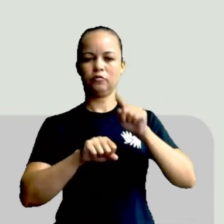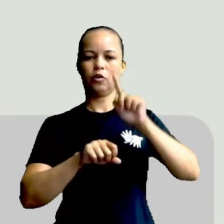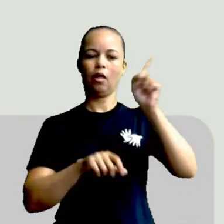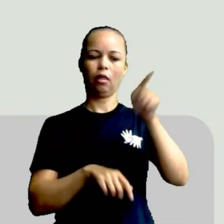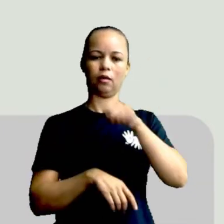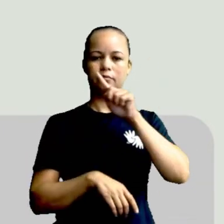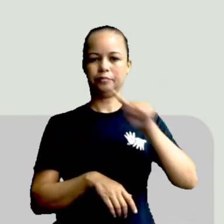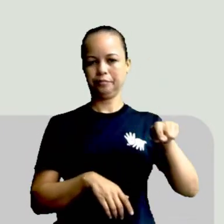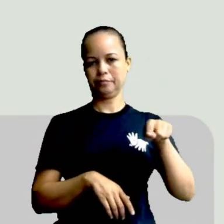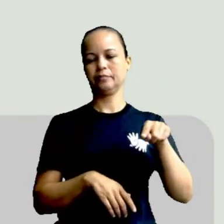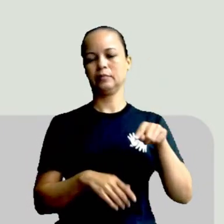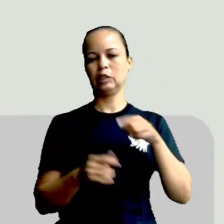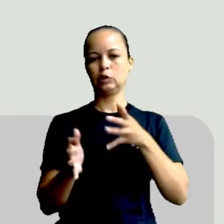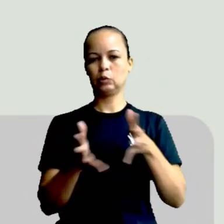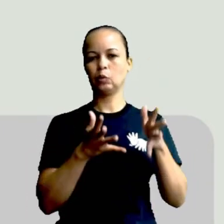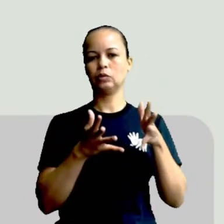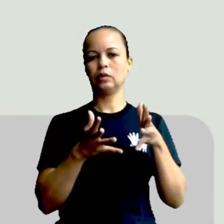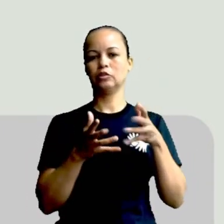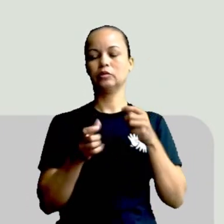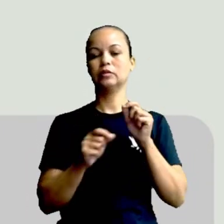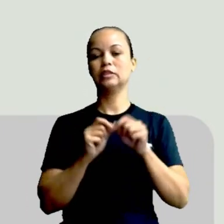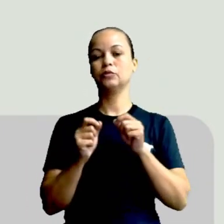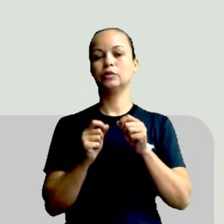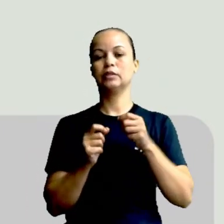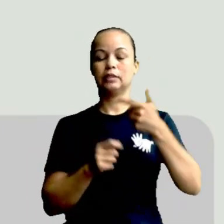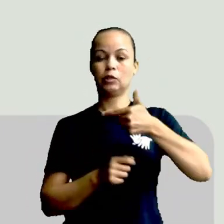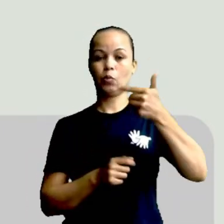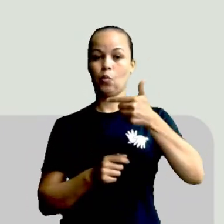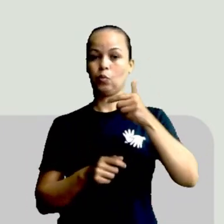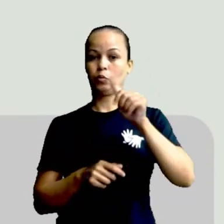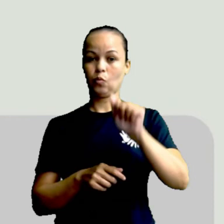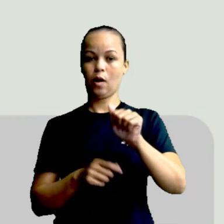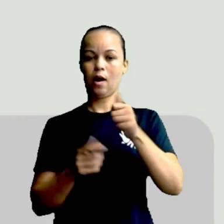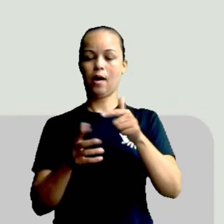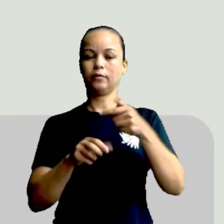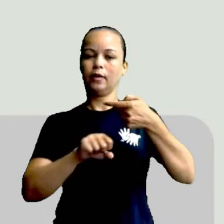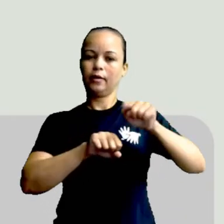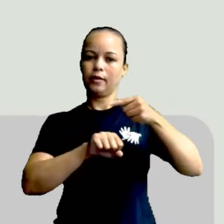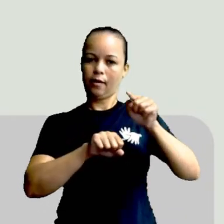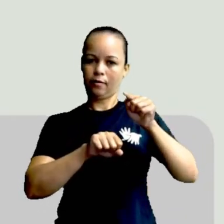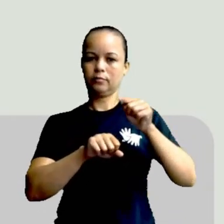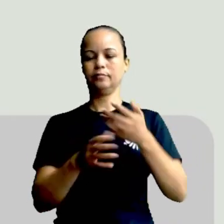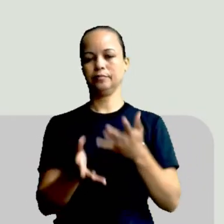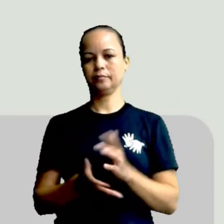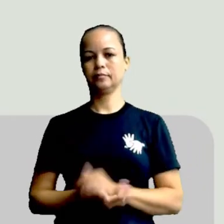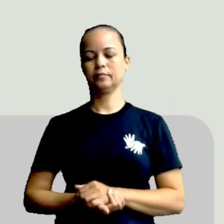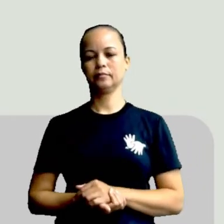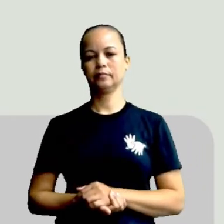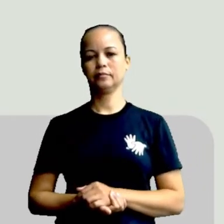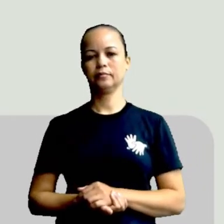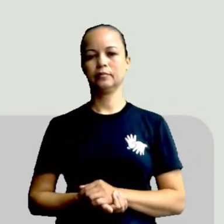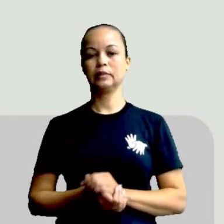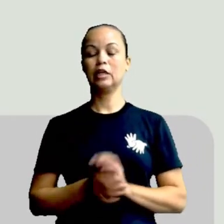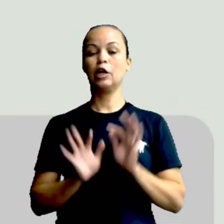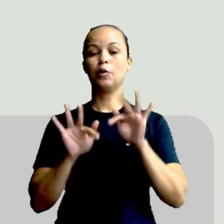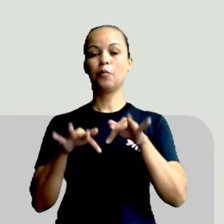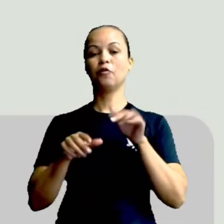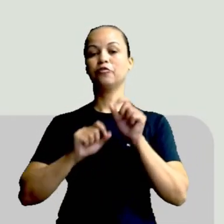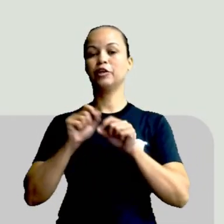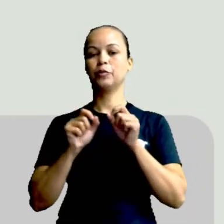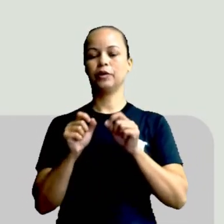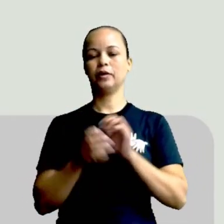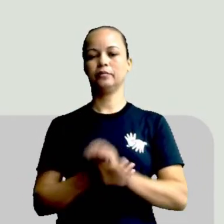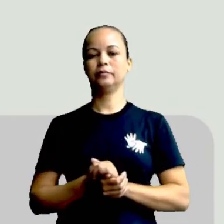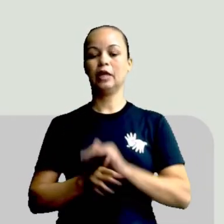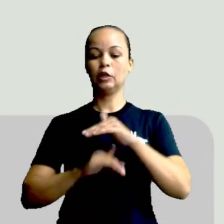elimina todas as alternativas que o segundo a Tem crase Tá certo e por último